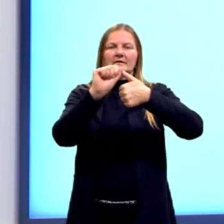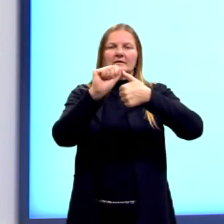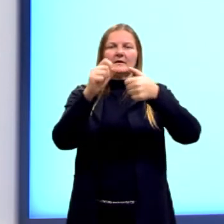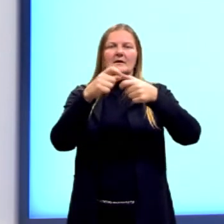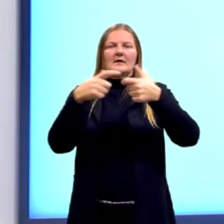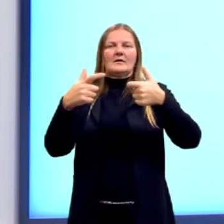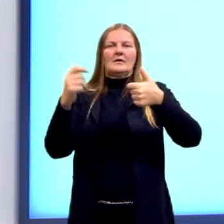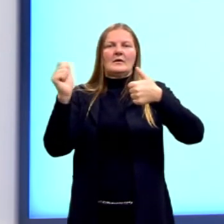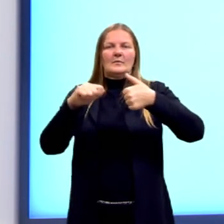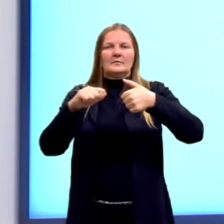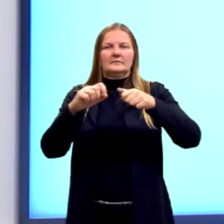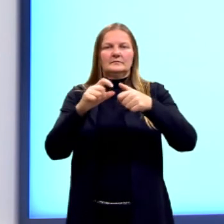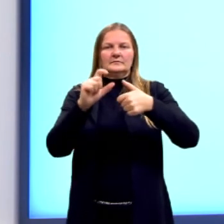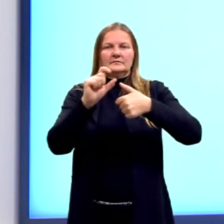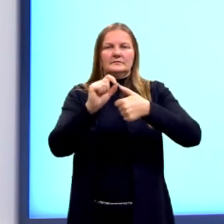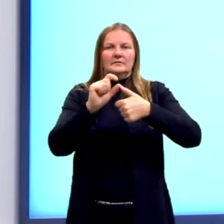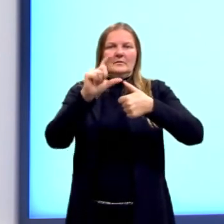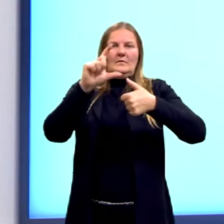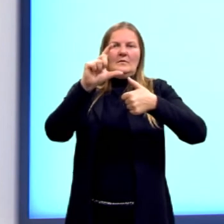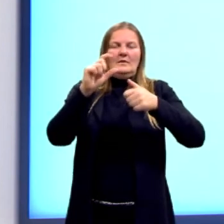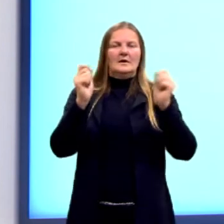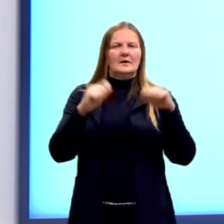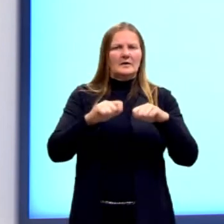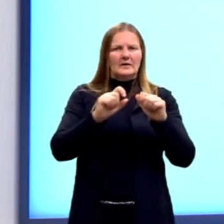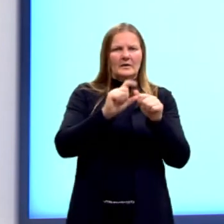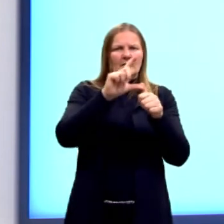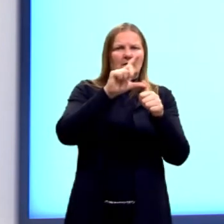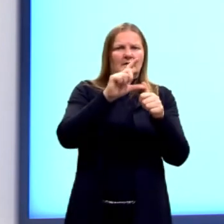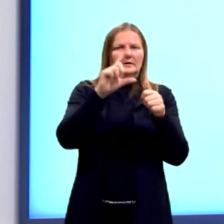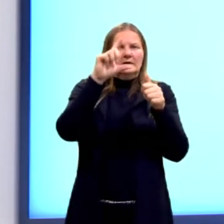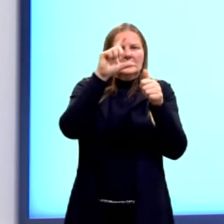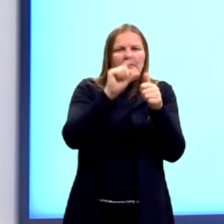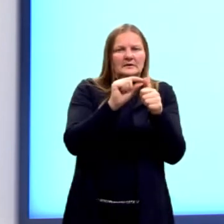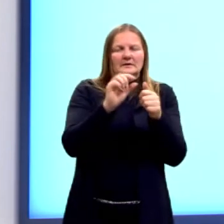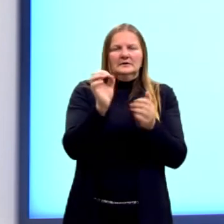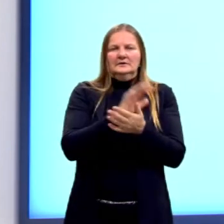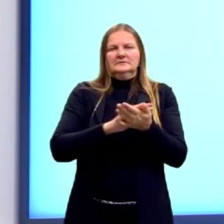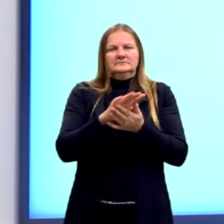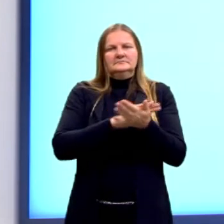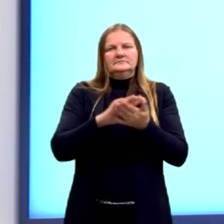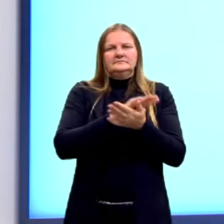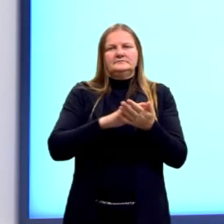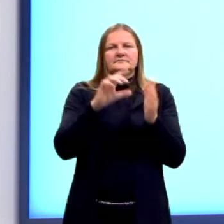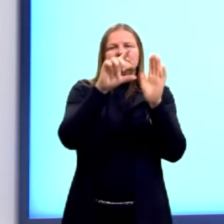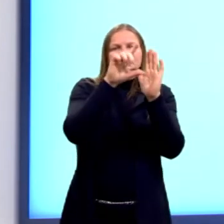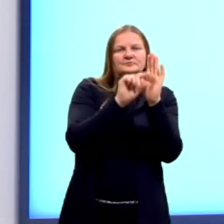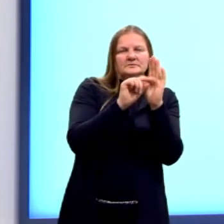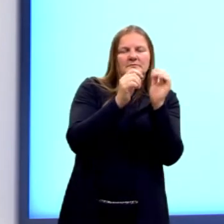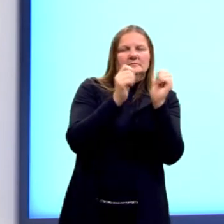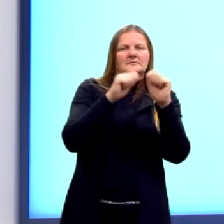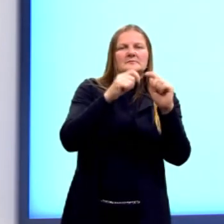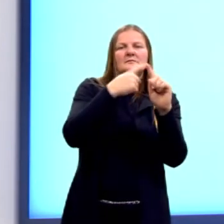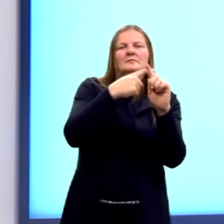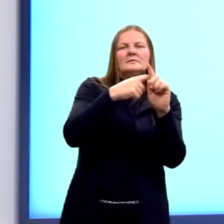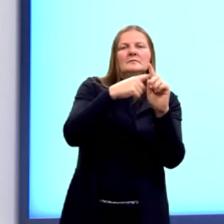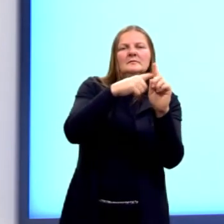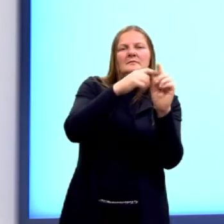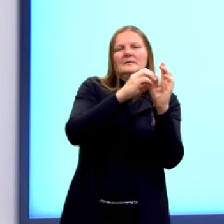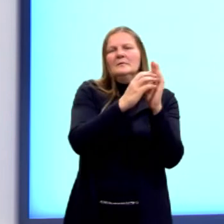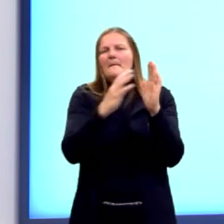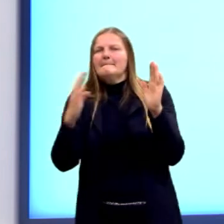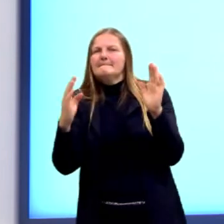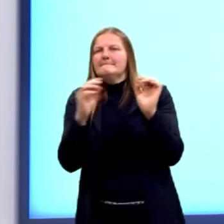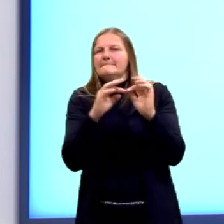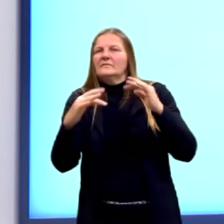energia potencial aumenta e não nela não aumenta como eu falei para você só na diminuir porque a carga tá querendo